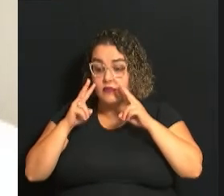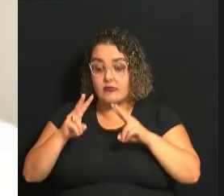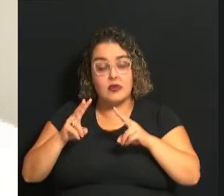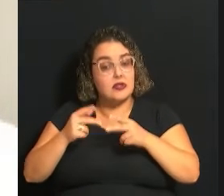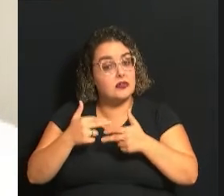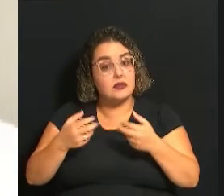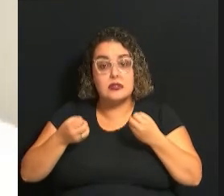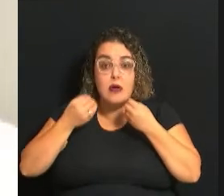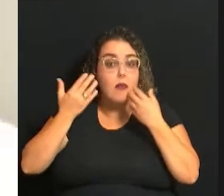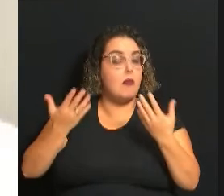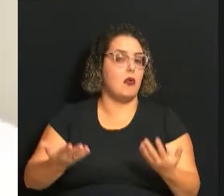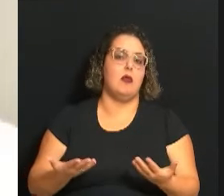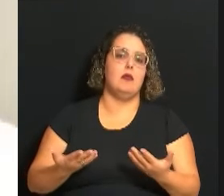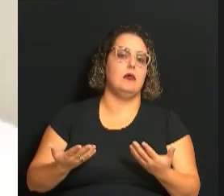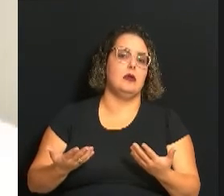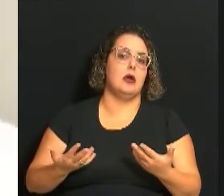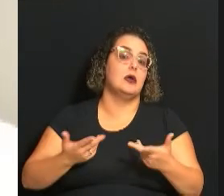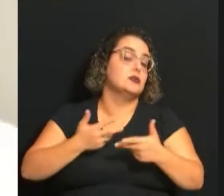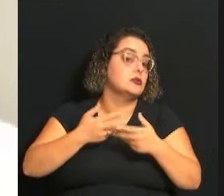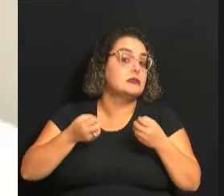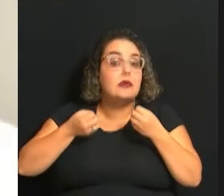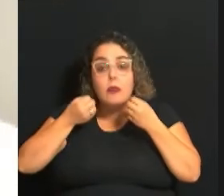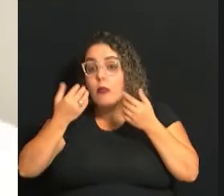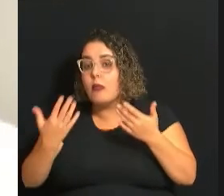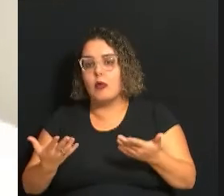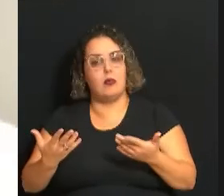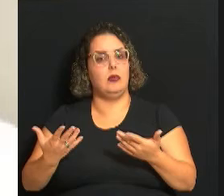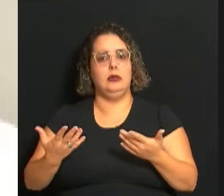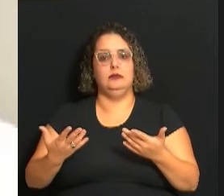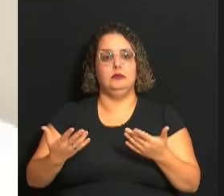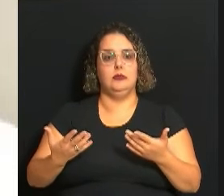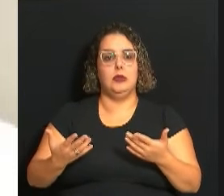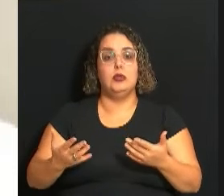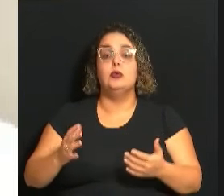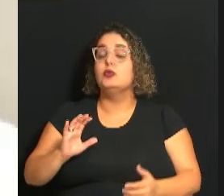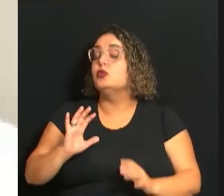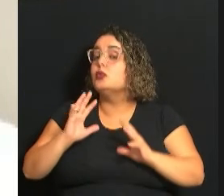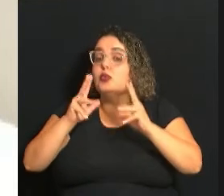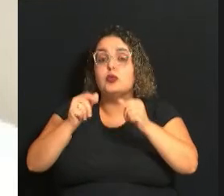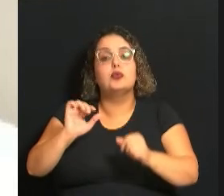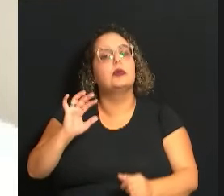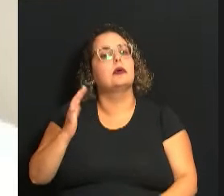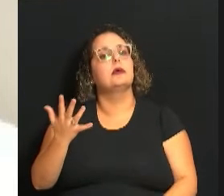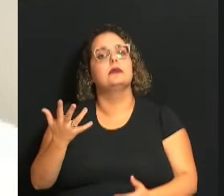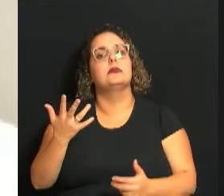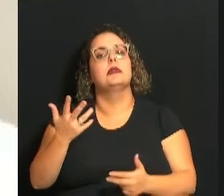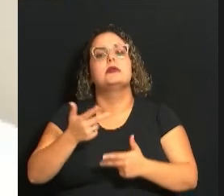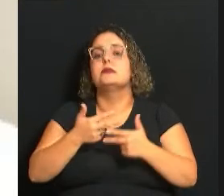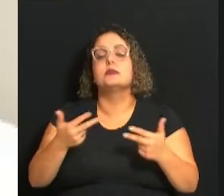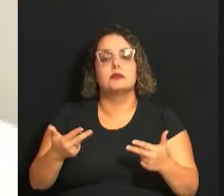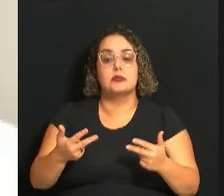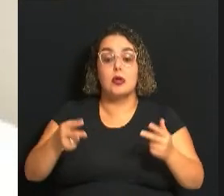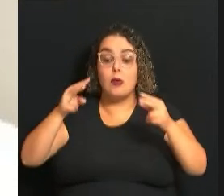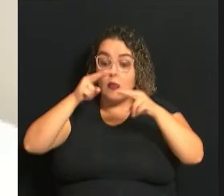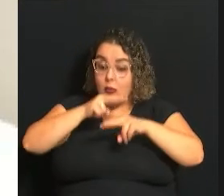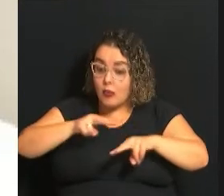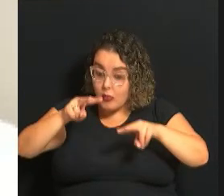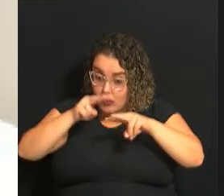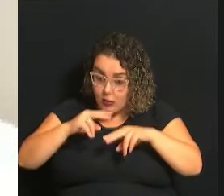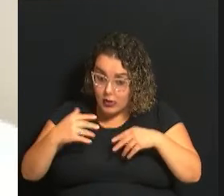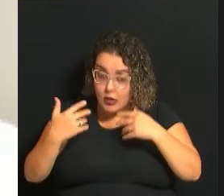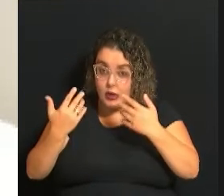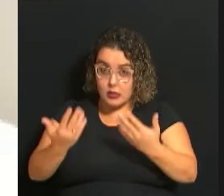sempre extrair o lado bom das coisas. Tudo vem por um motivo. Então, se a gente consegue olhar esse motivo,